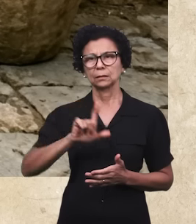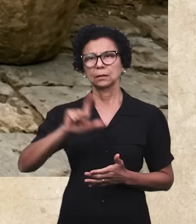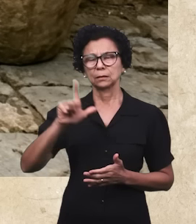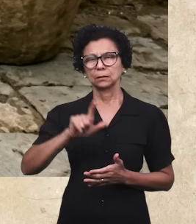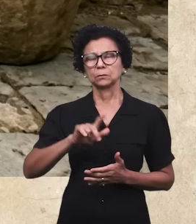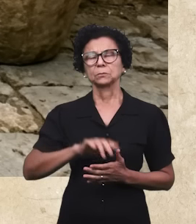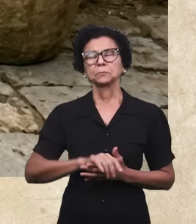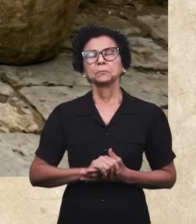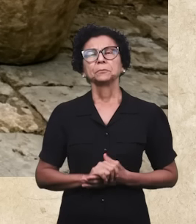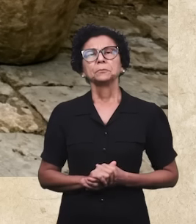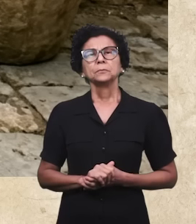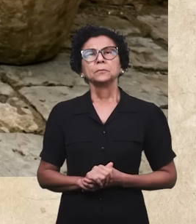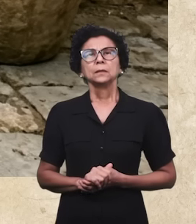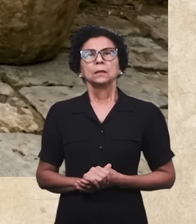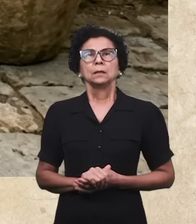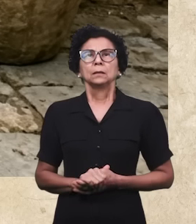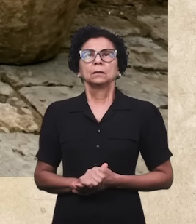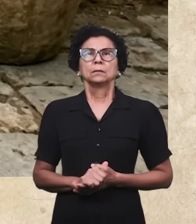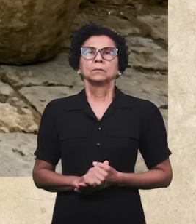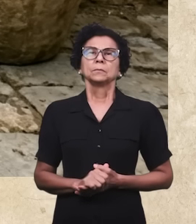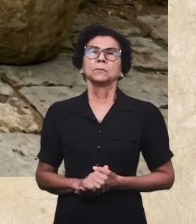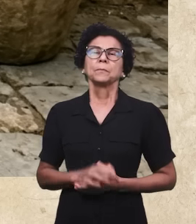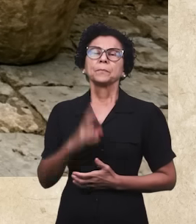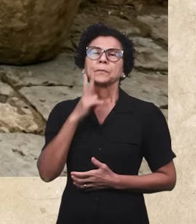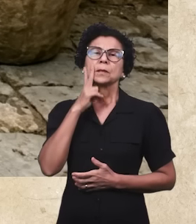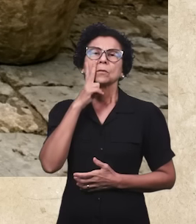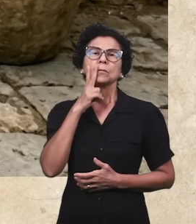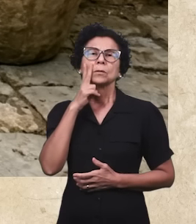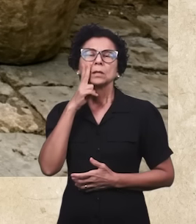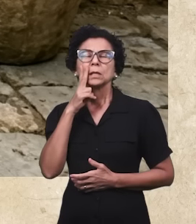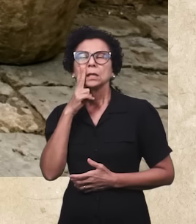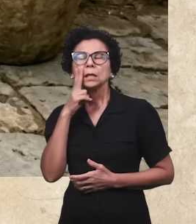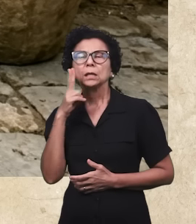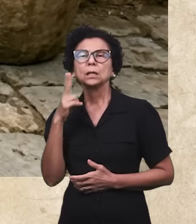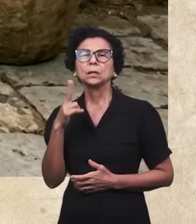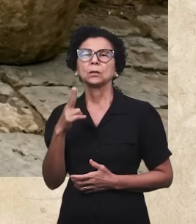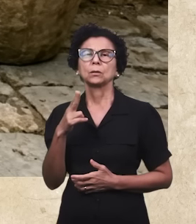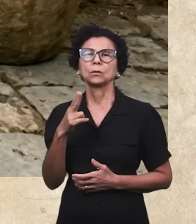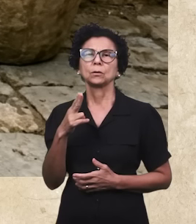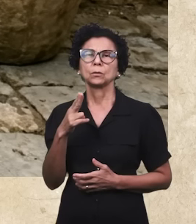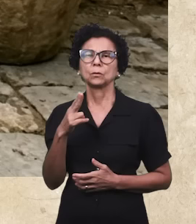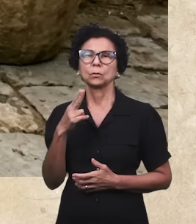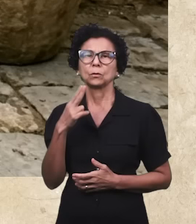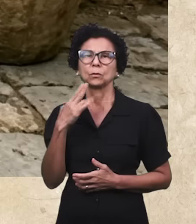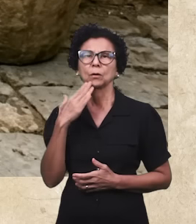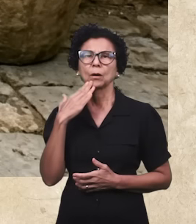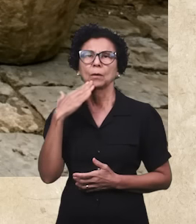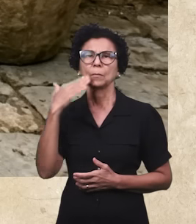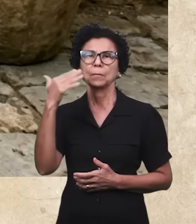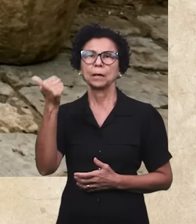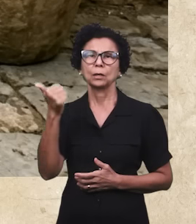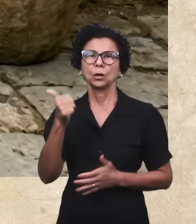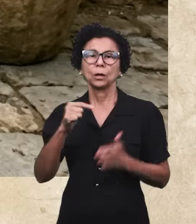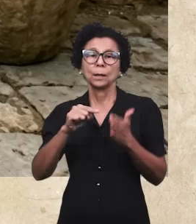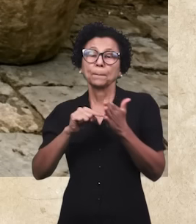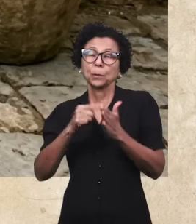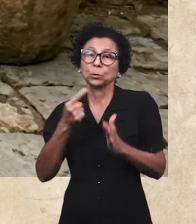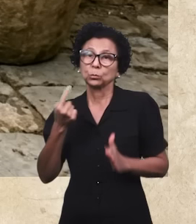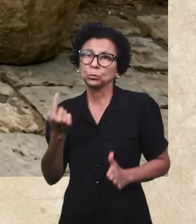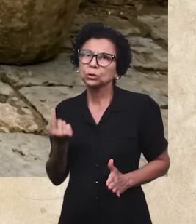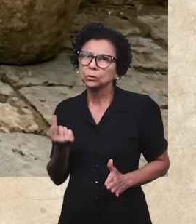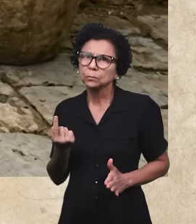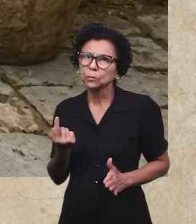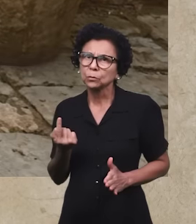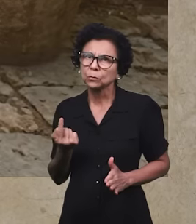sobre o vinho novo é melhor, foi colocado o melhor vinho por último. Isso é um erro didático,